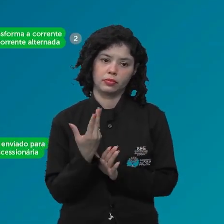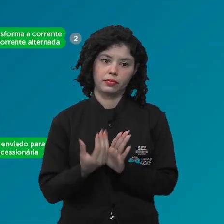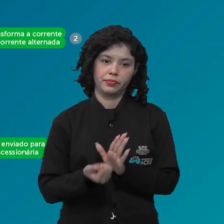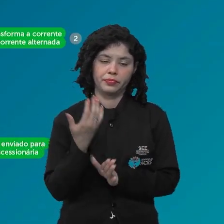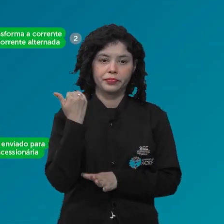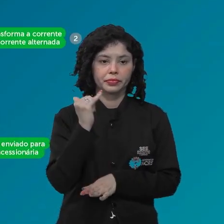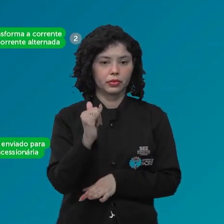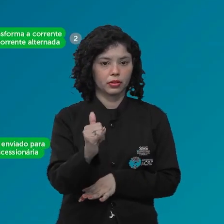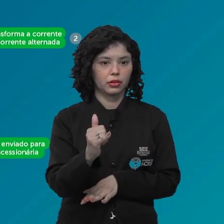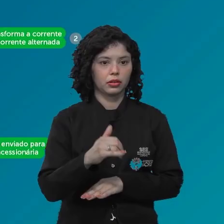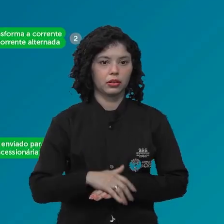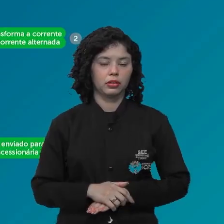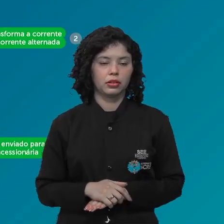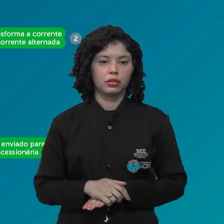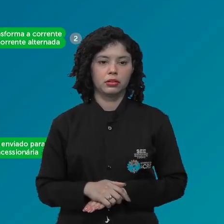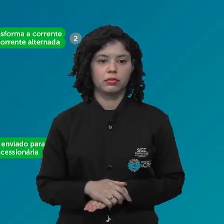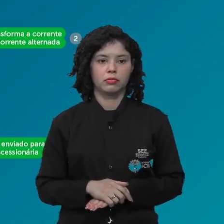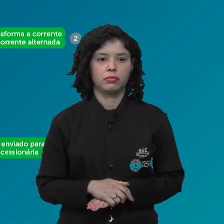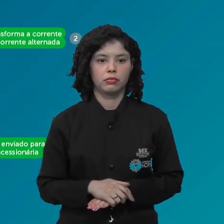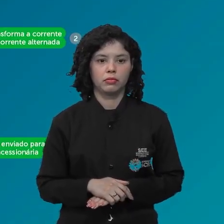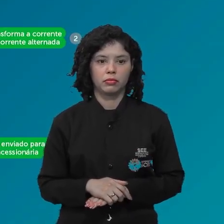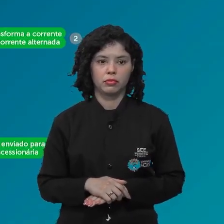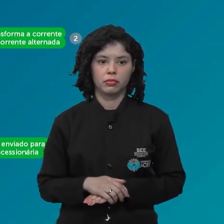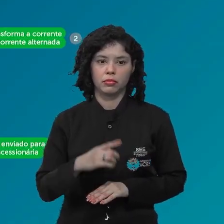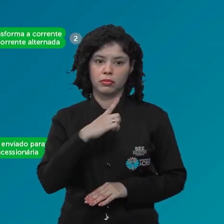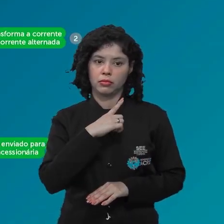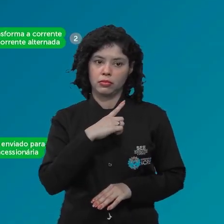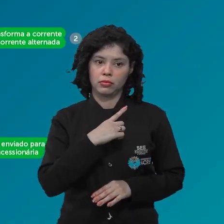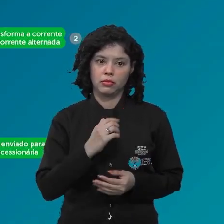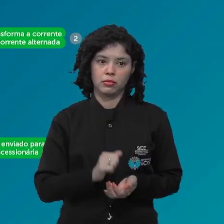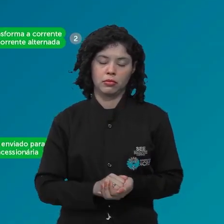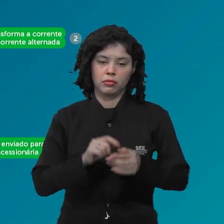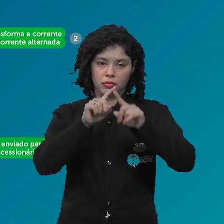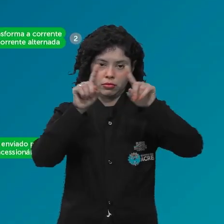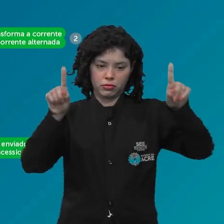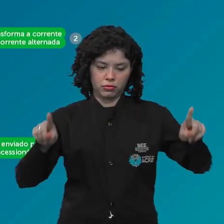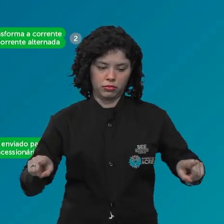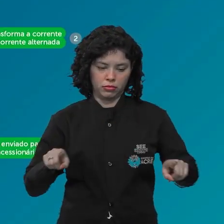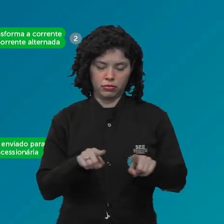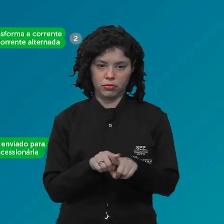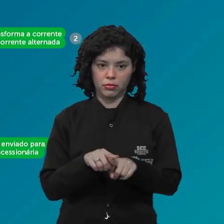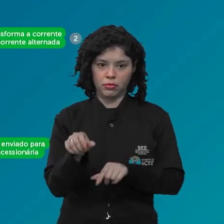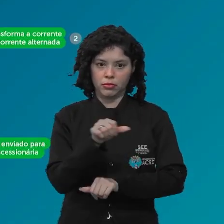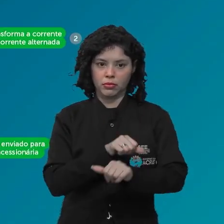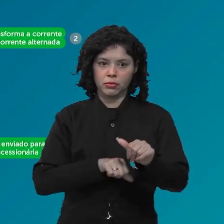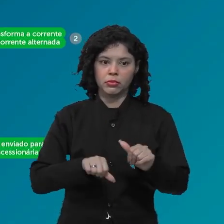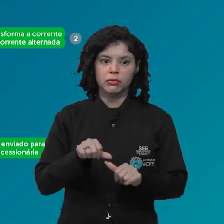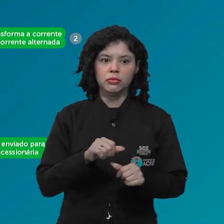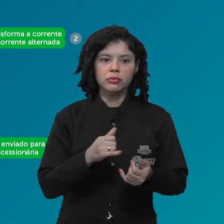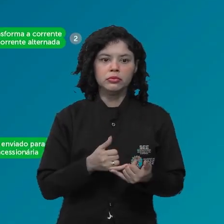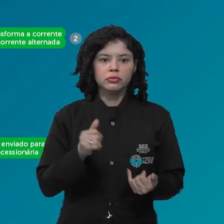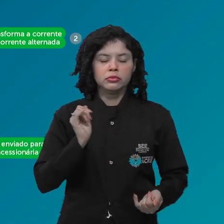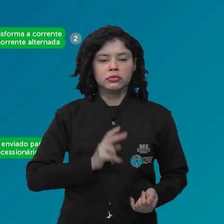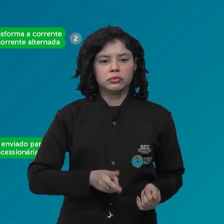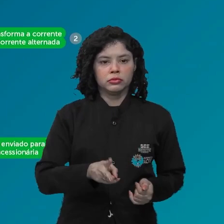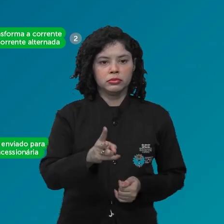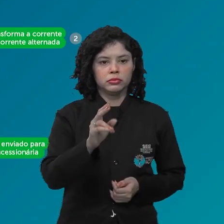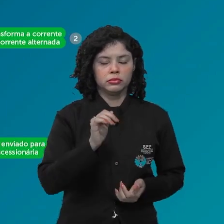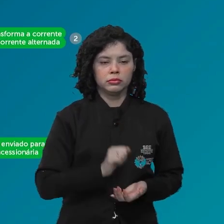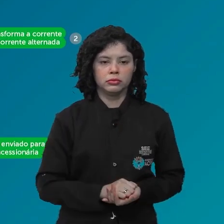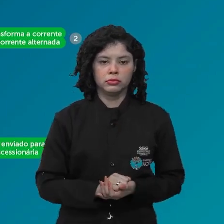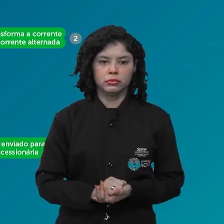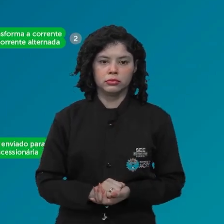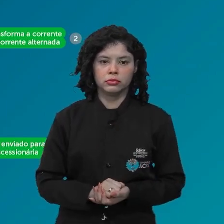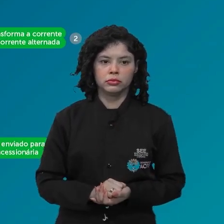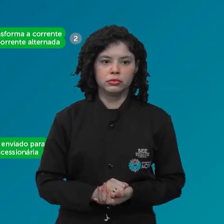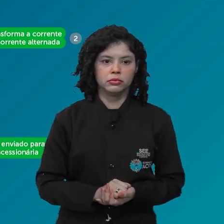a energia elétrica. Então, ele vem aqui para um inversor, que vai transformar a corrente contínua, né, que é a